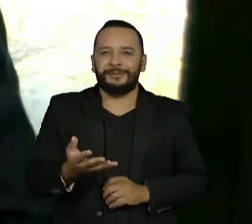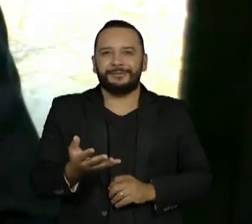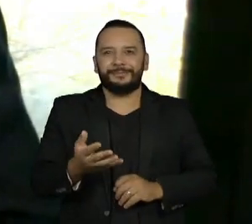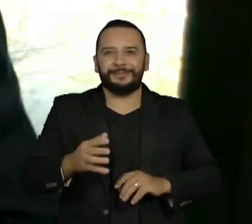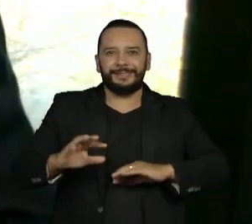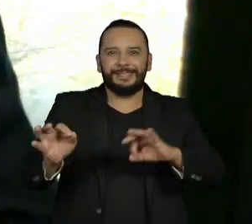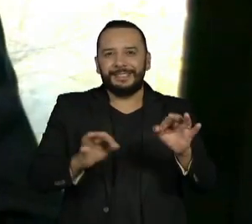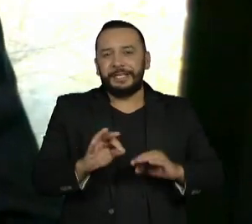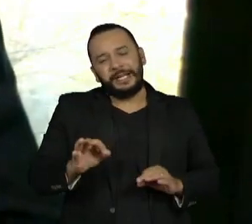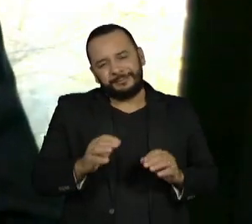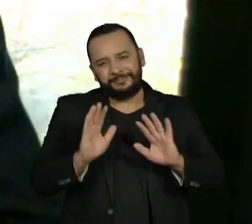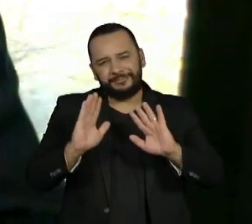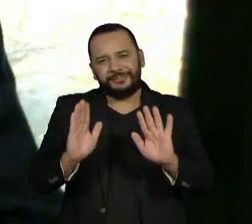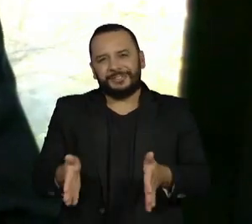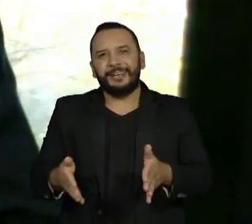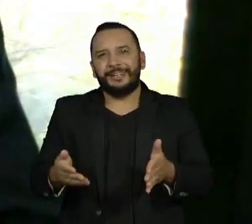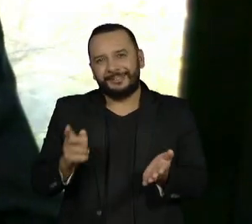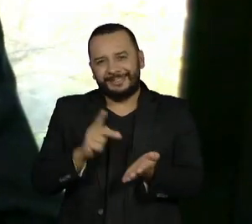sem drama.